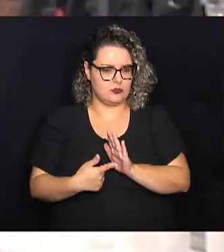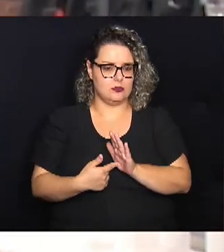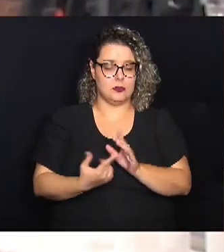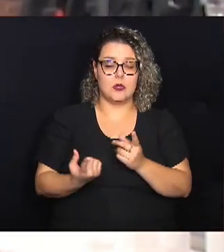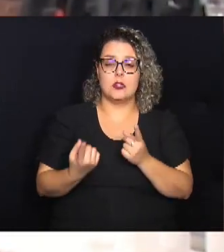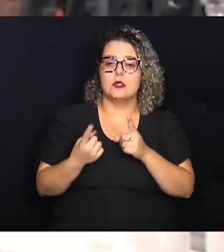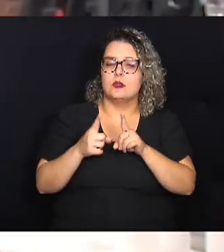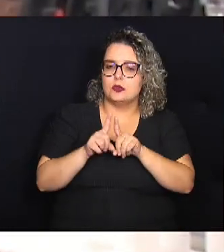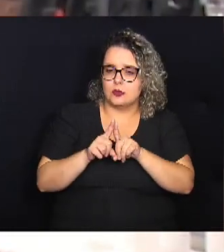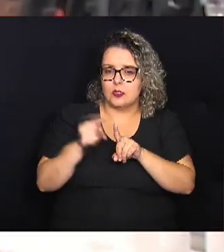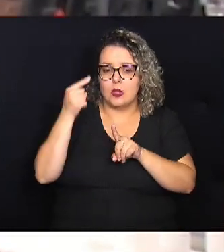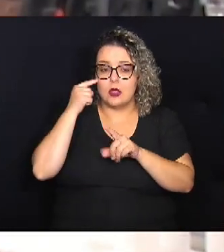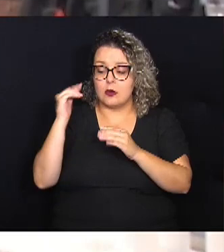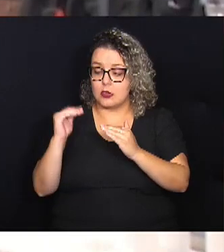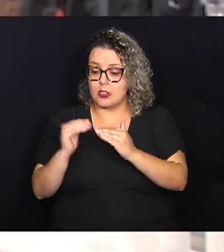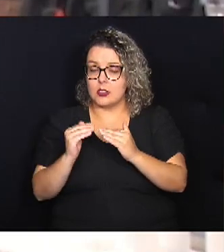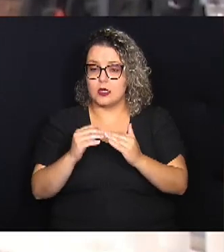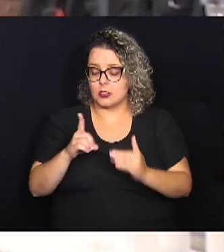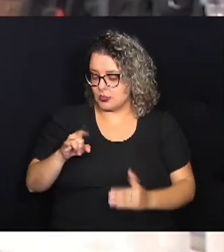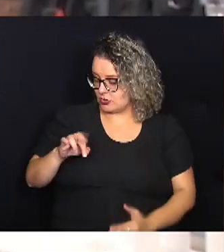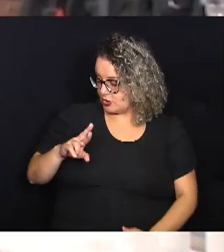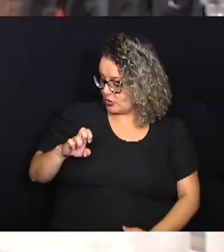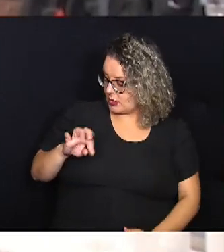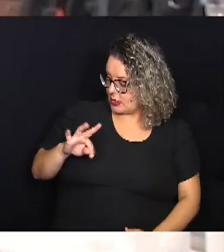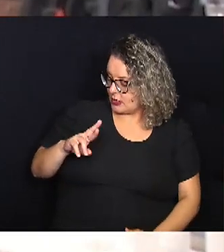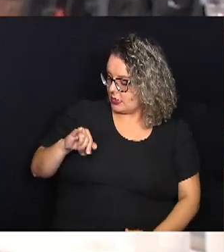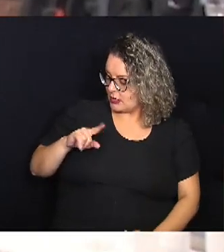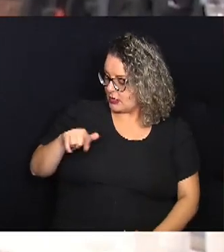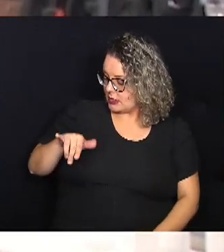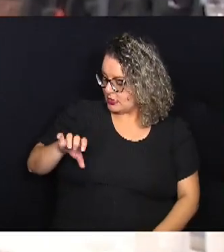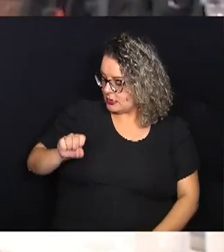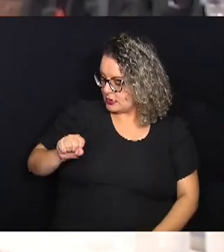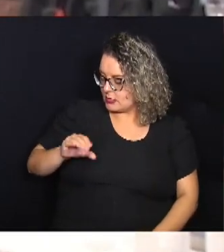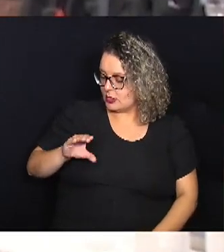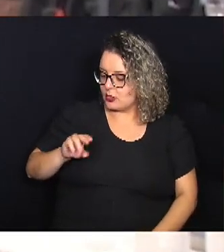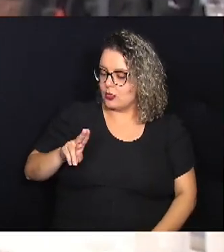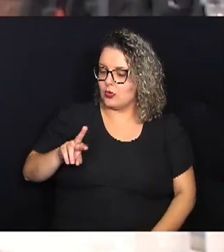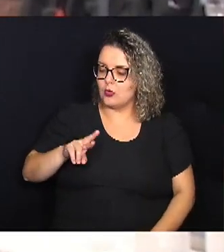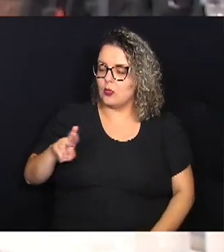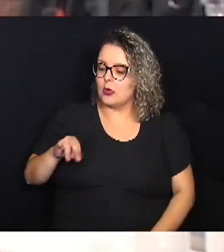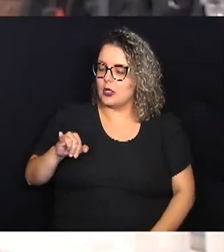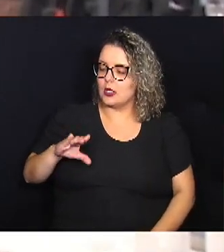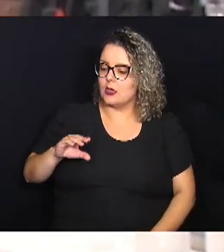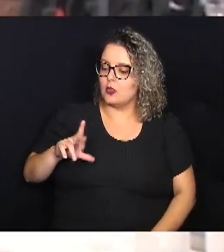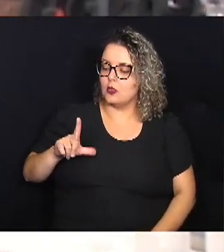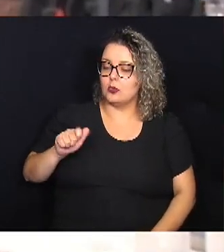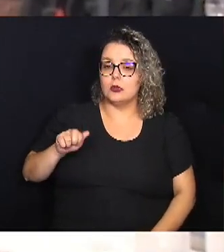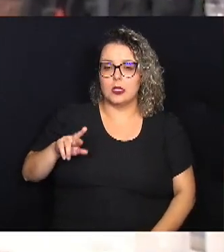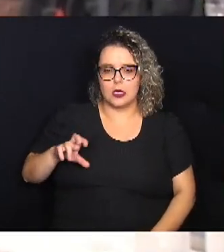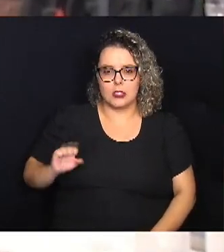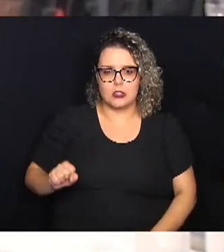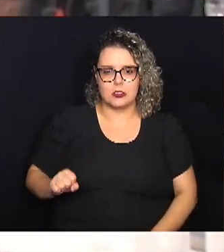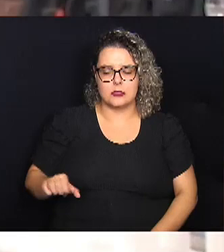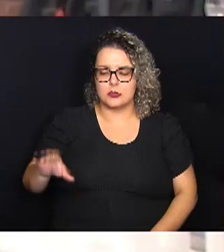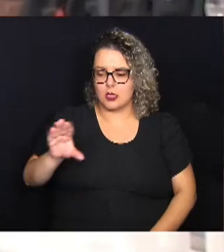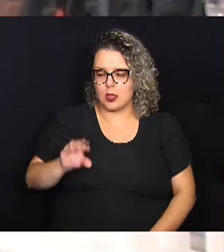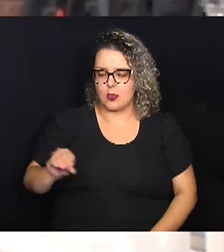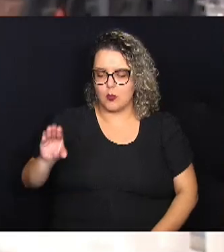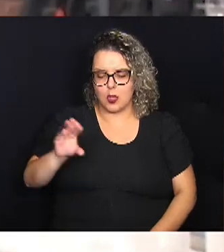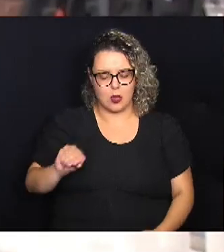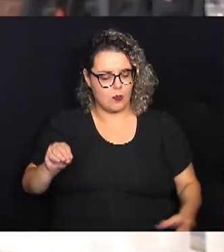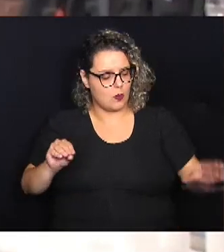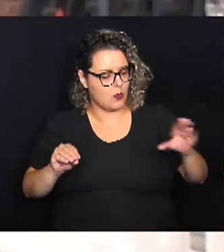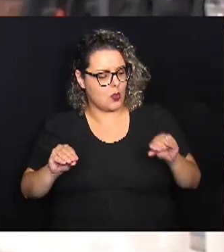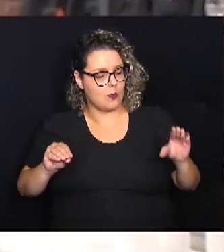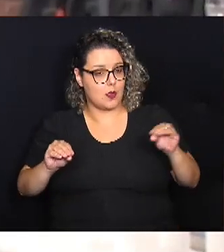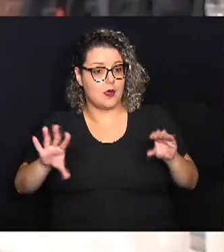alinhado com as nossas diretrizes curriculares municipais e o instrumento do fantoche, ele vem